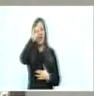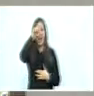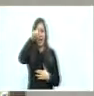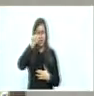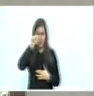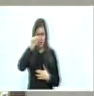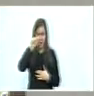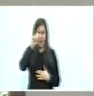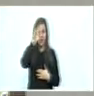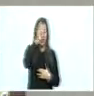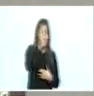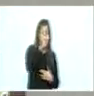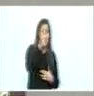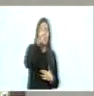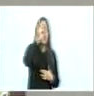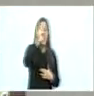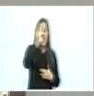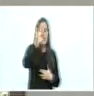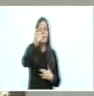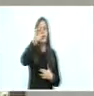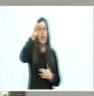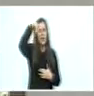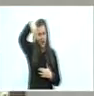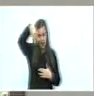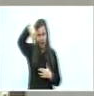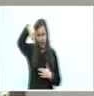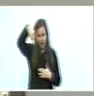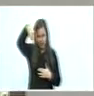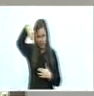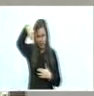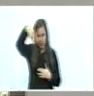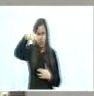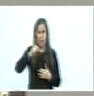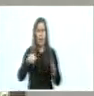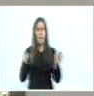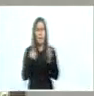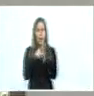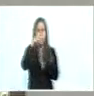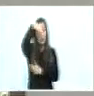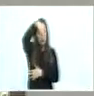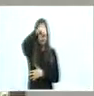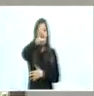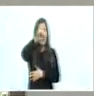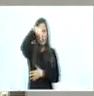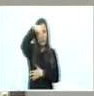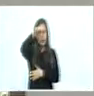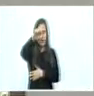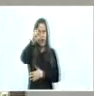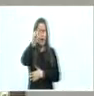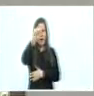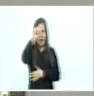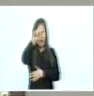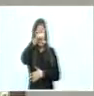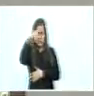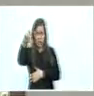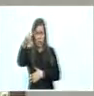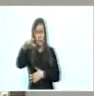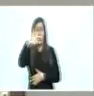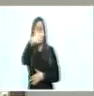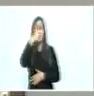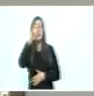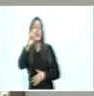é uma taxa de mineração. Essa taxa de mineração, o Estado de Minas Gerais arrecadou, em 2015,